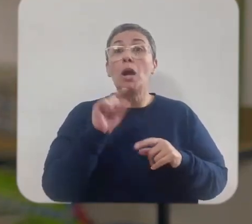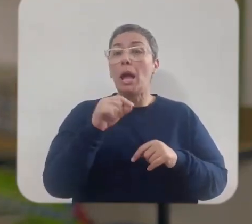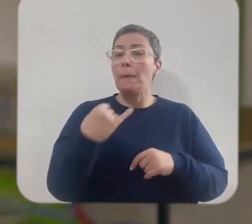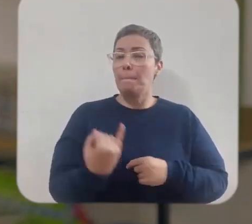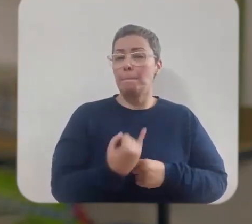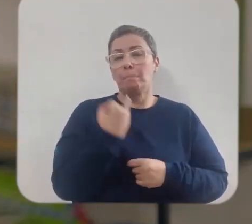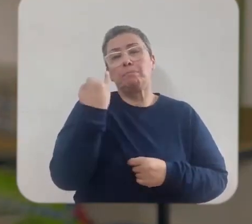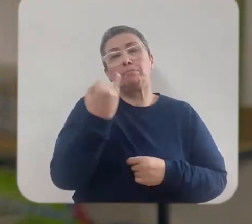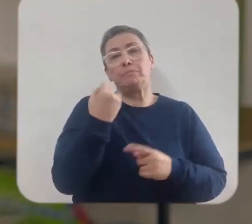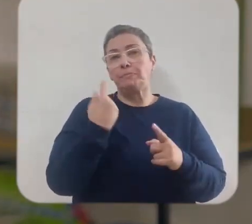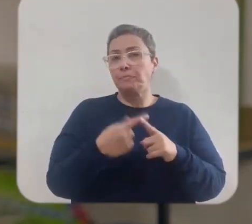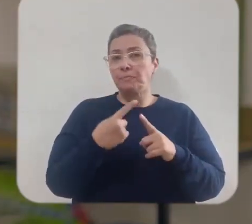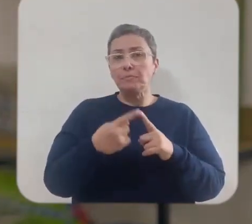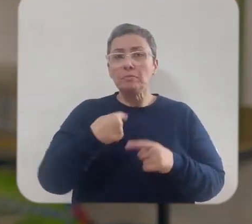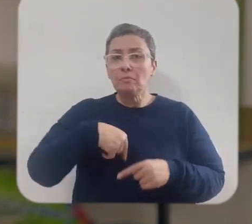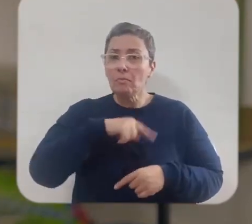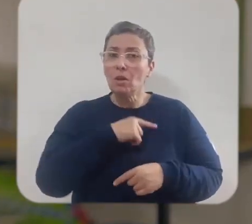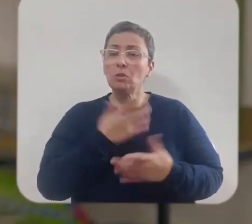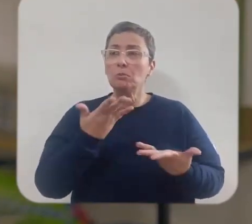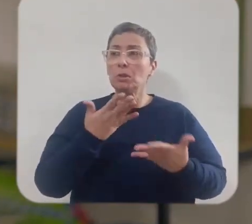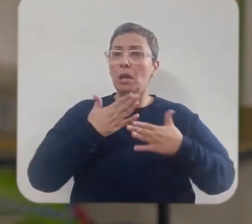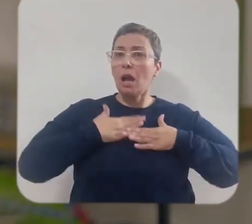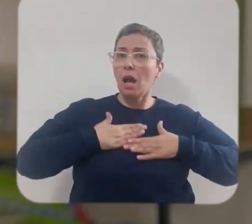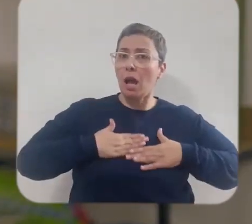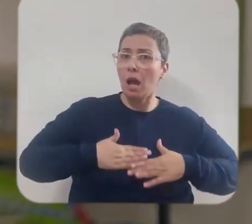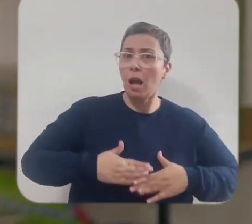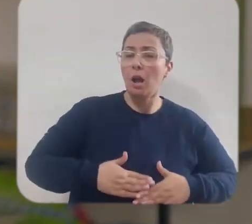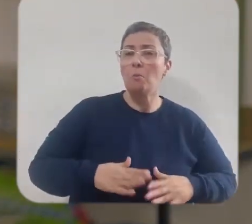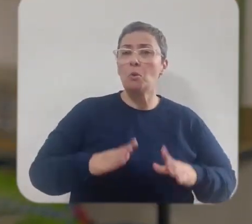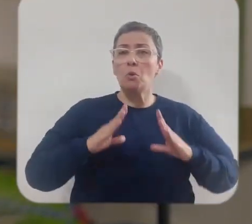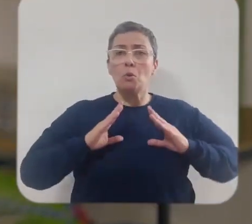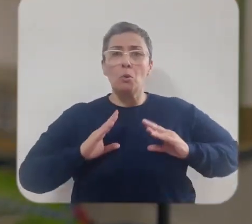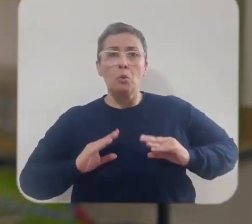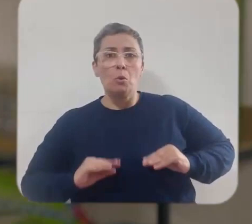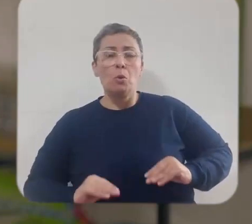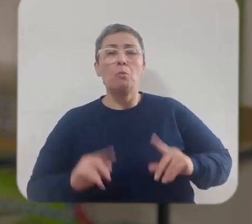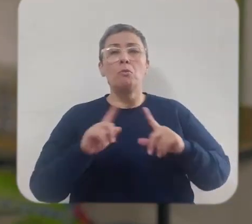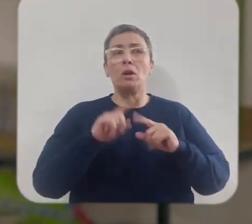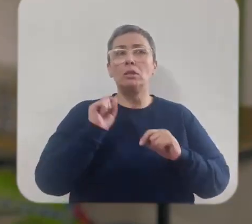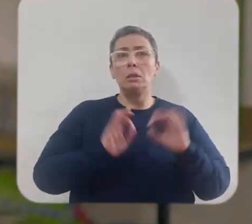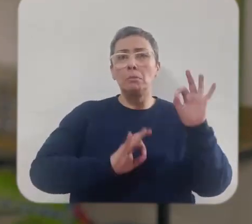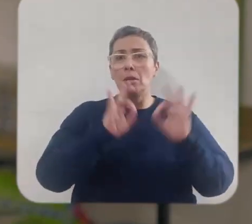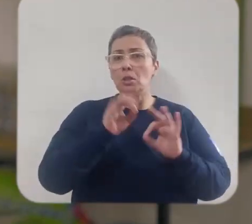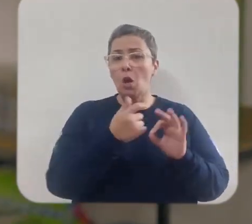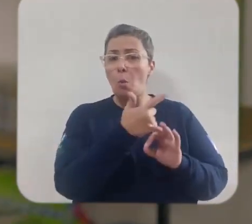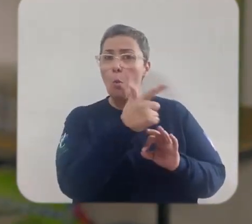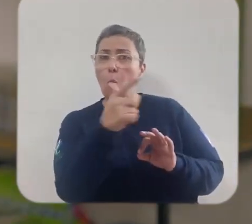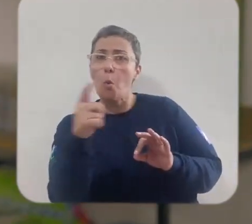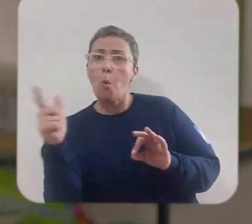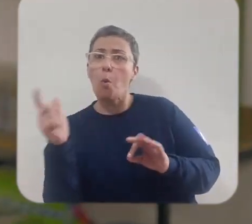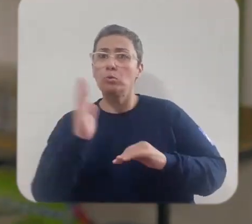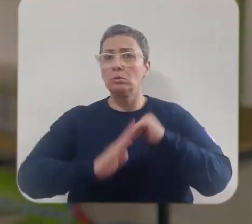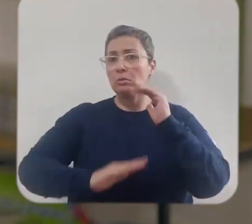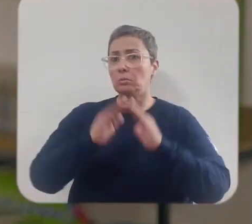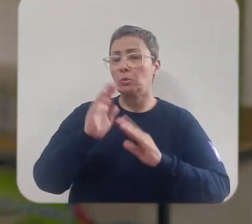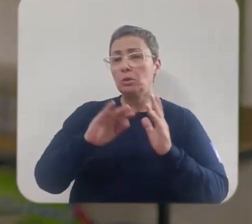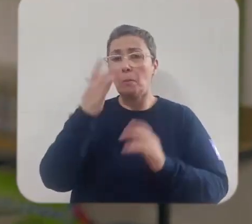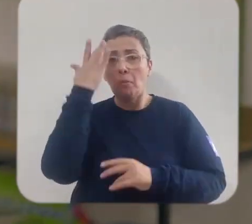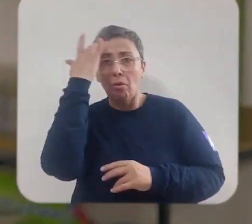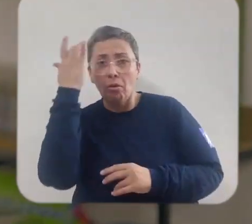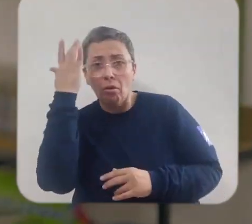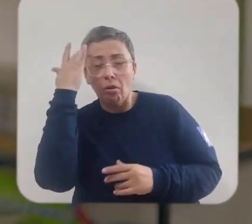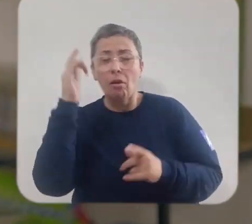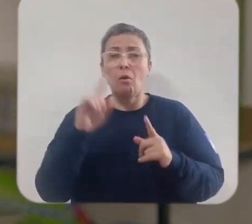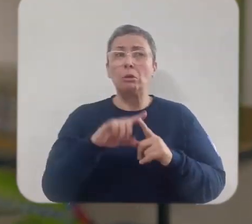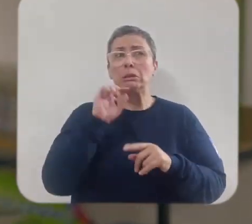é importante porque nos deixa confortáveis, né? E nos faz planejar em outras atividades para o outro